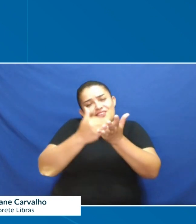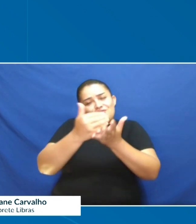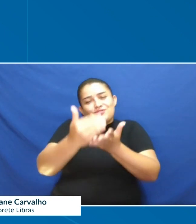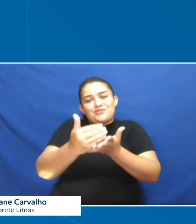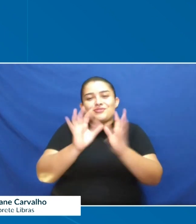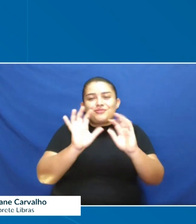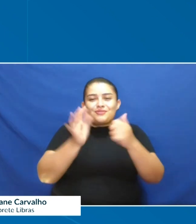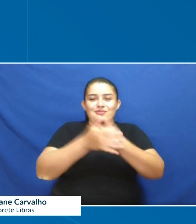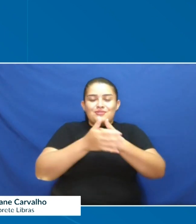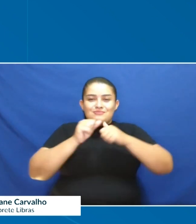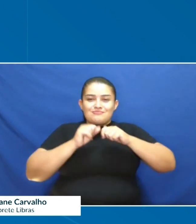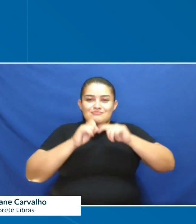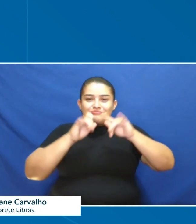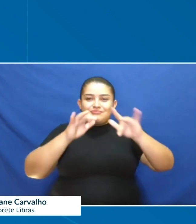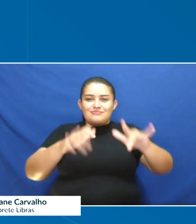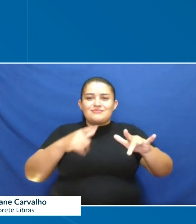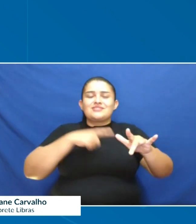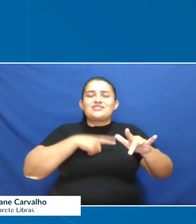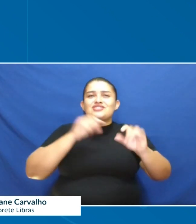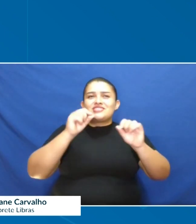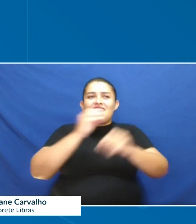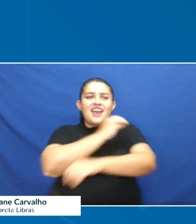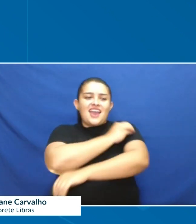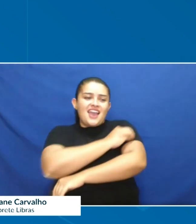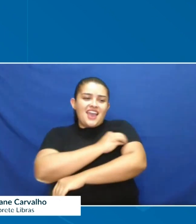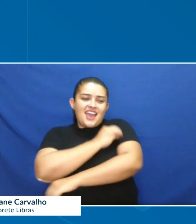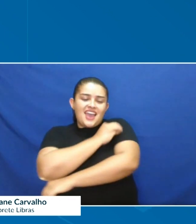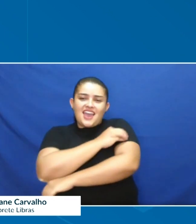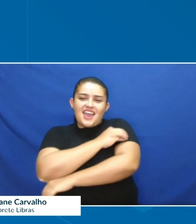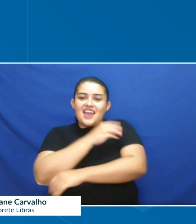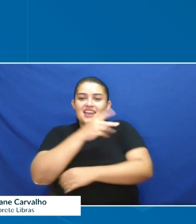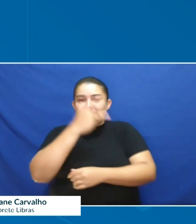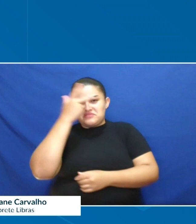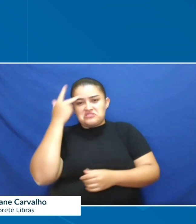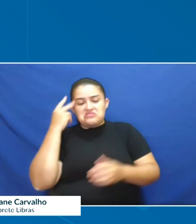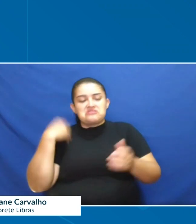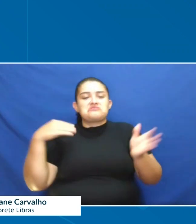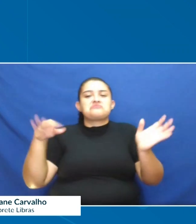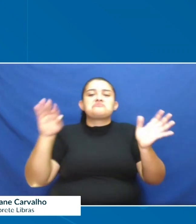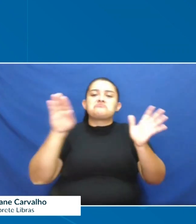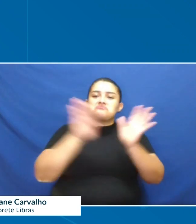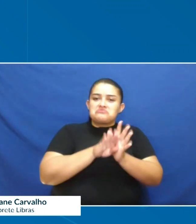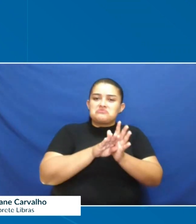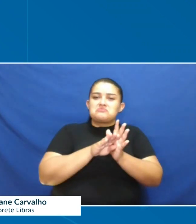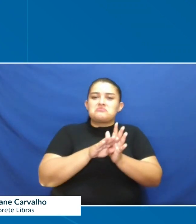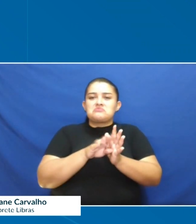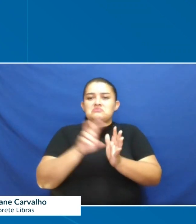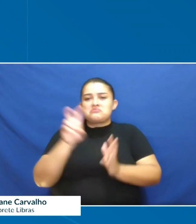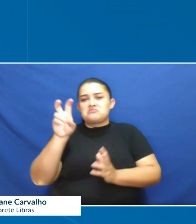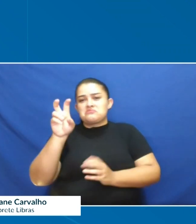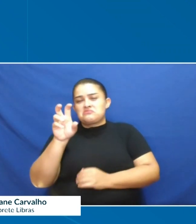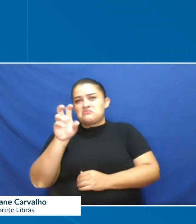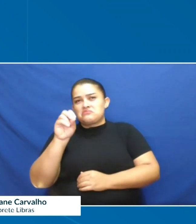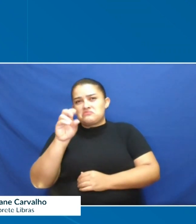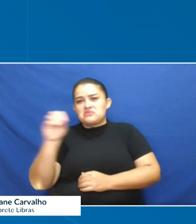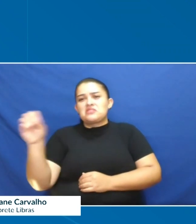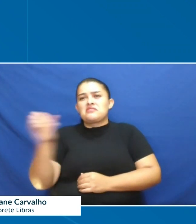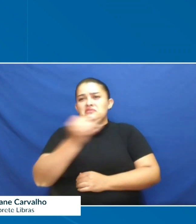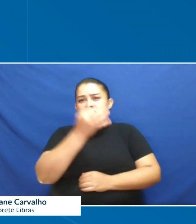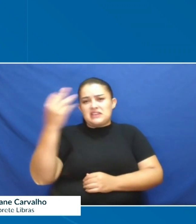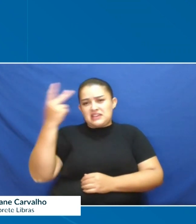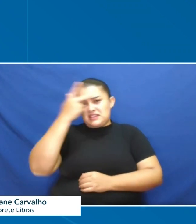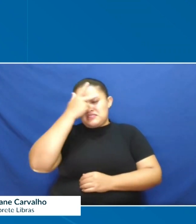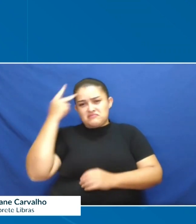procedimentos padrões, álcool para o cliente chegar, é um local que recebe clientes, então tem toda a segurança para o